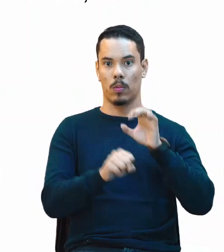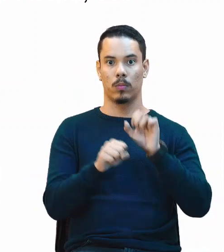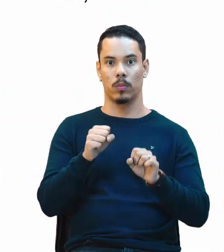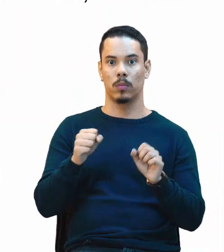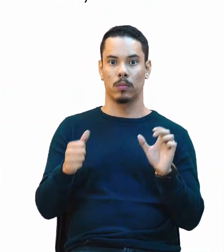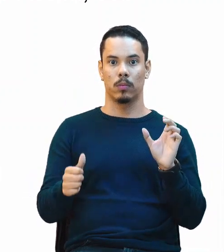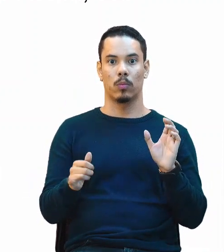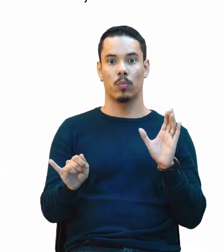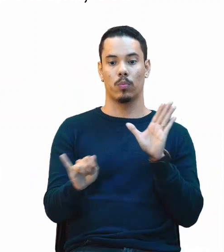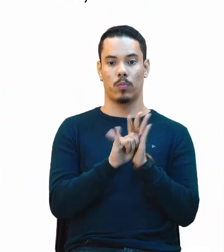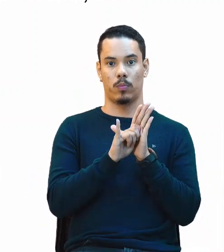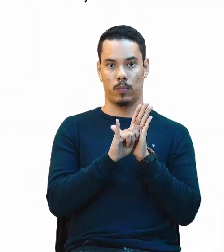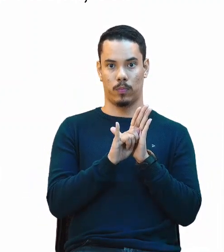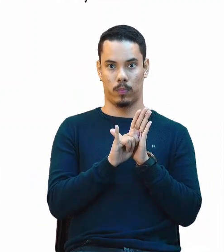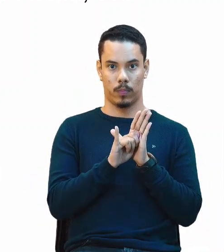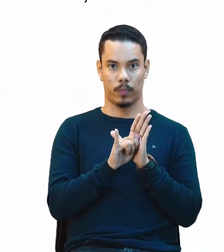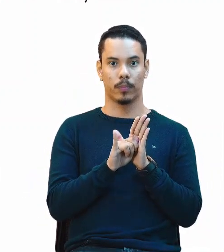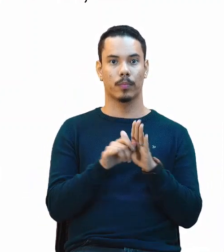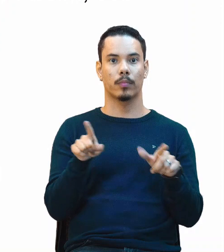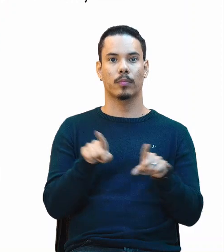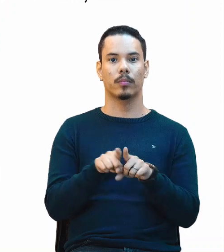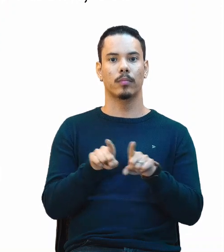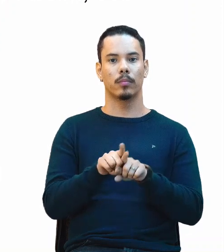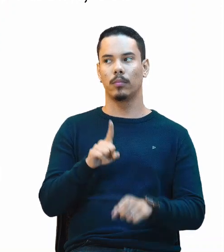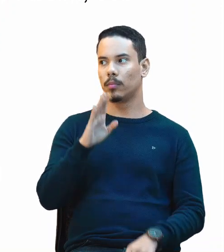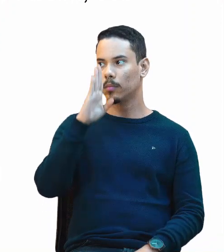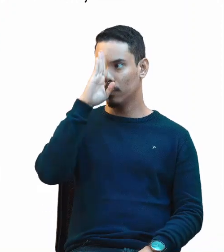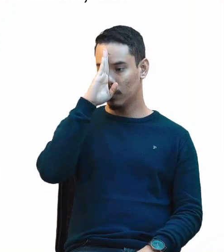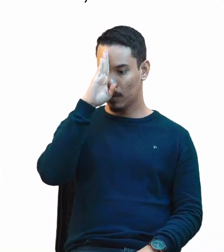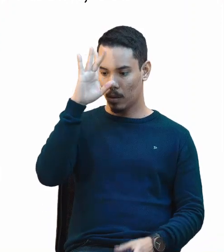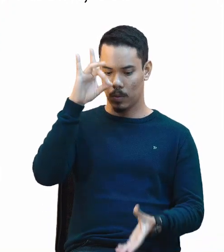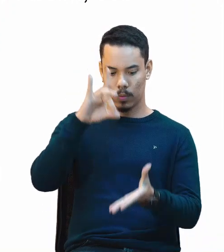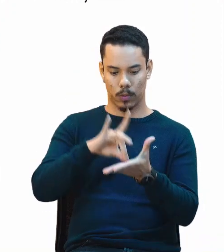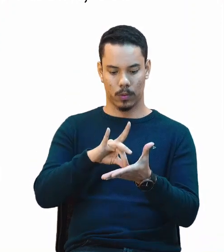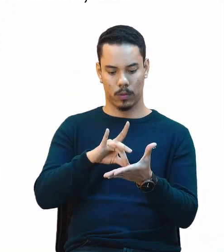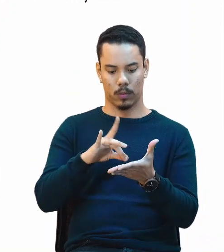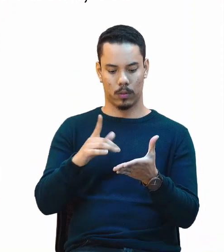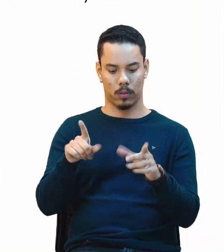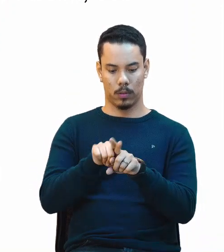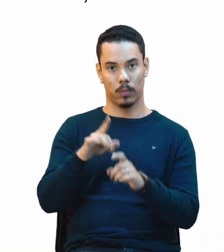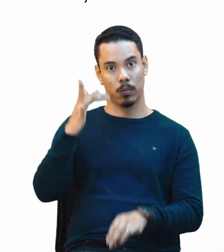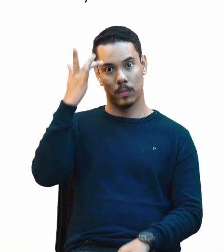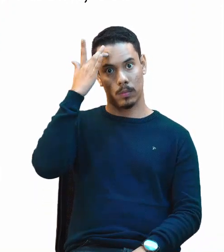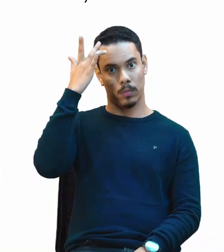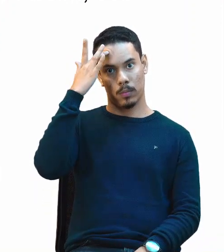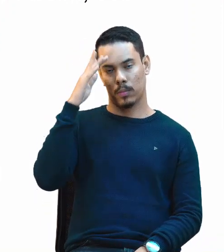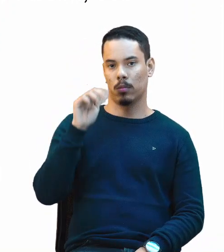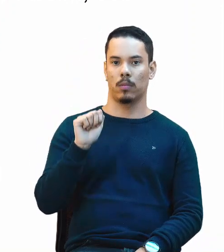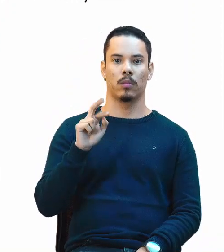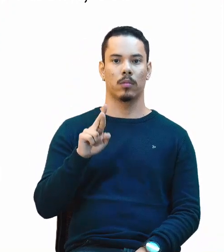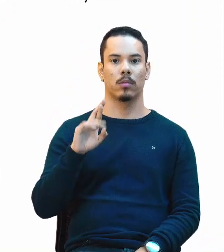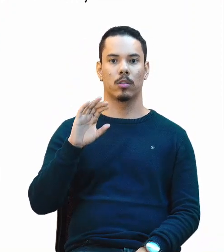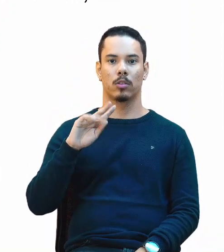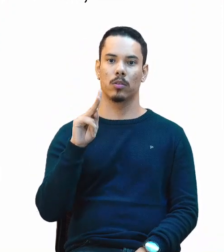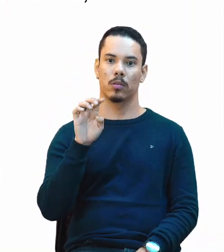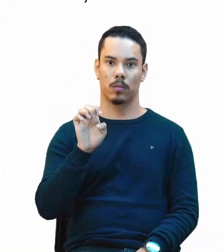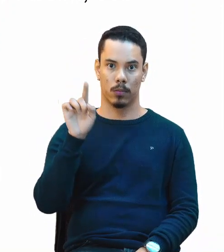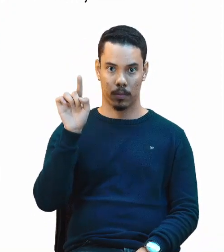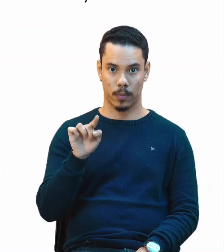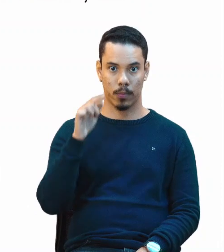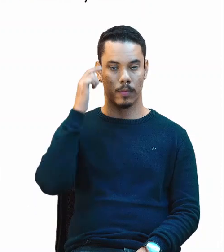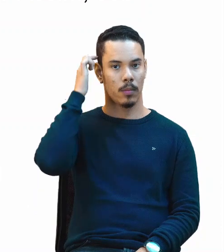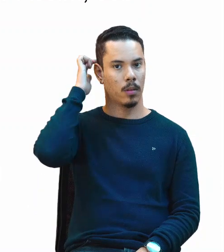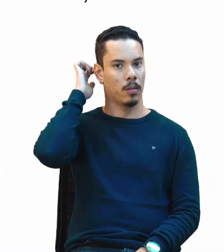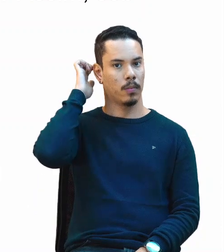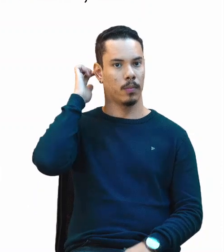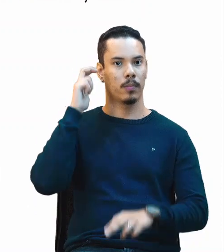identidade, um princípio original e racional, que é o arché, né? Nesse contexto, o termo